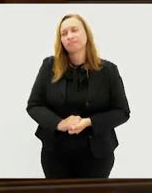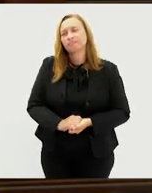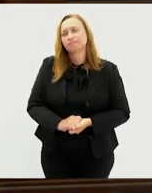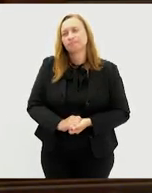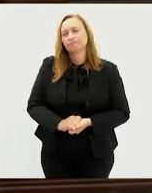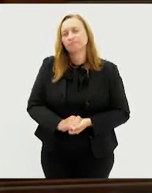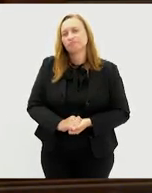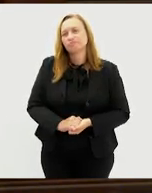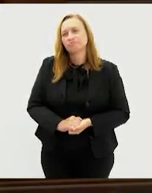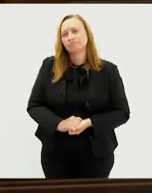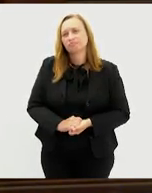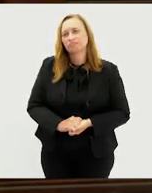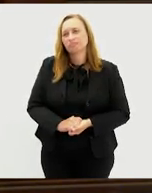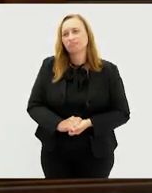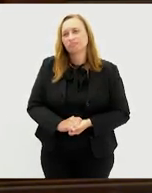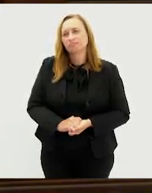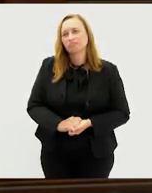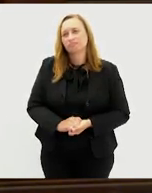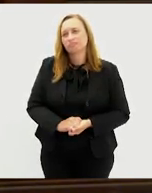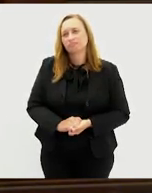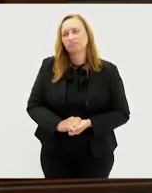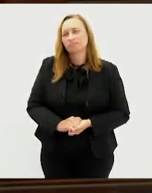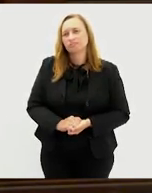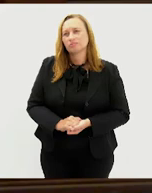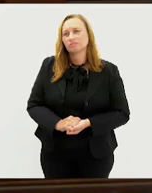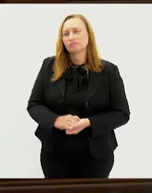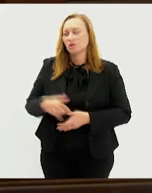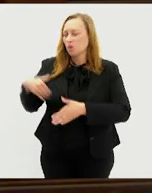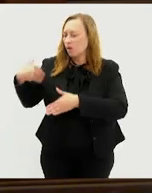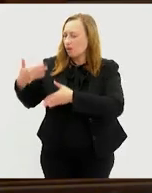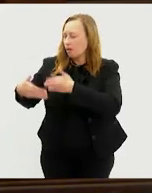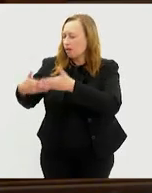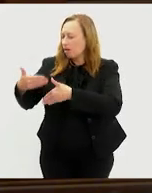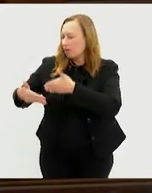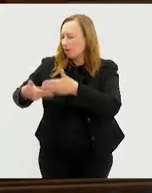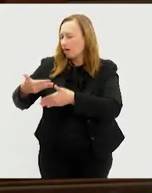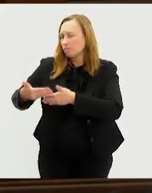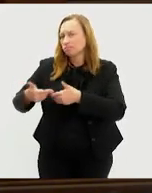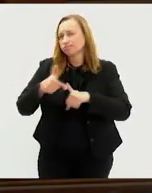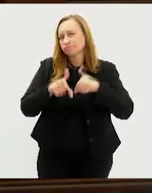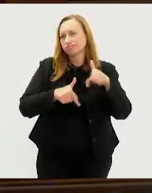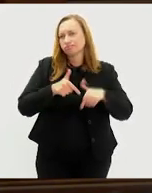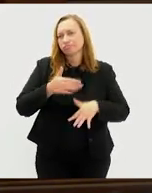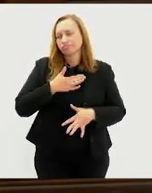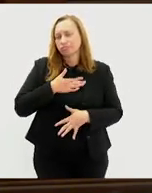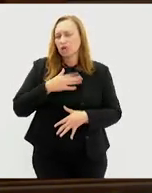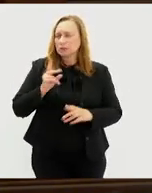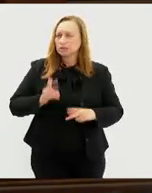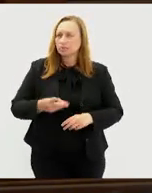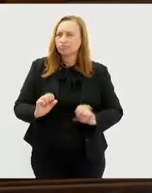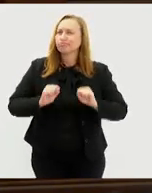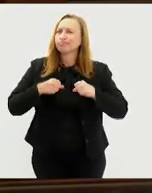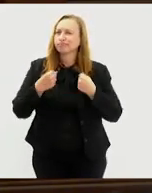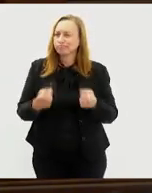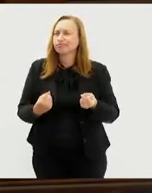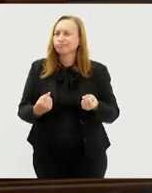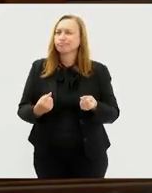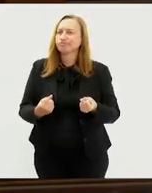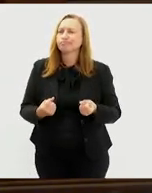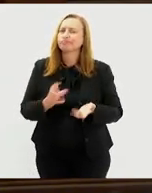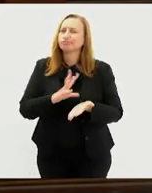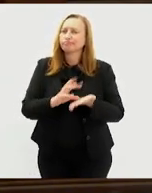E se eu ao longo dos meus anos de Mandato sempre defendi a pauta